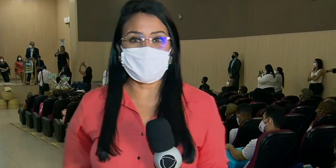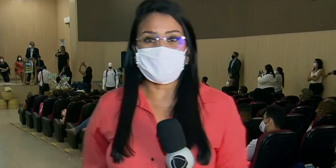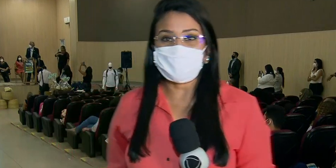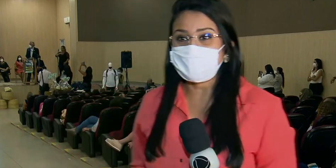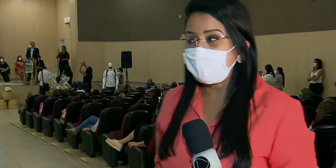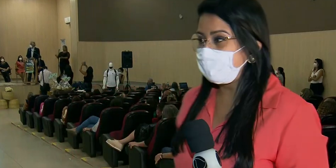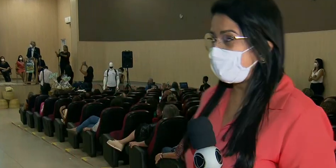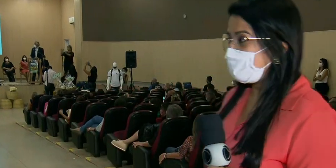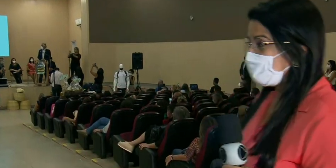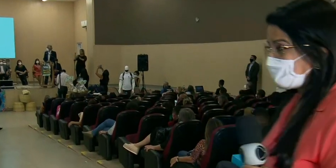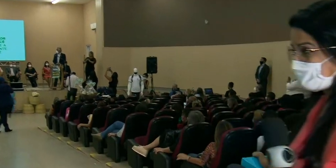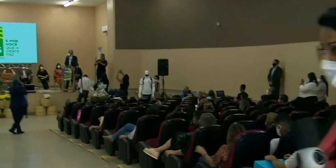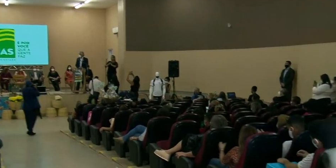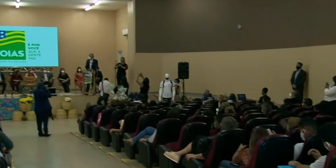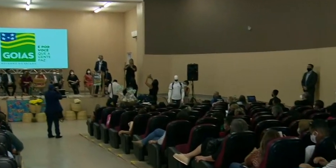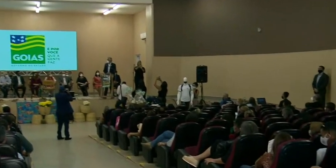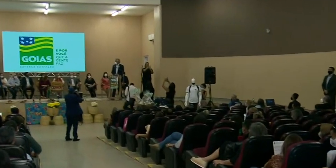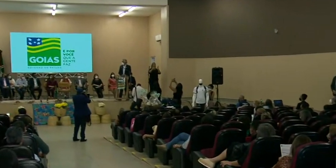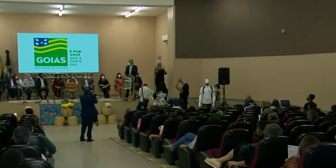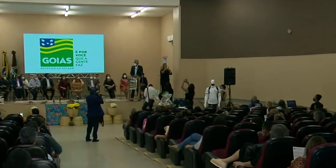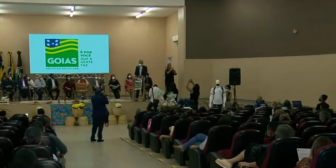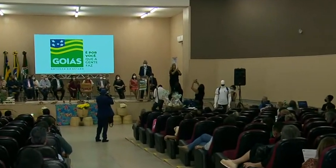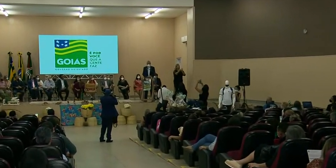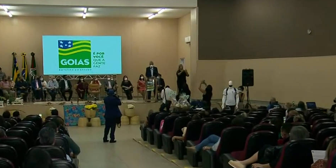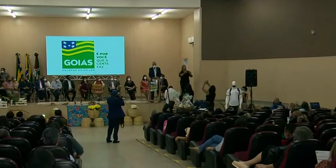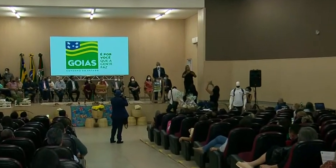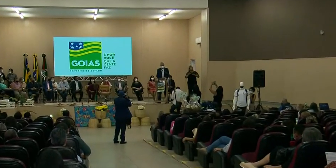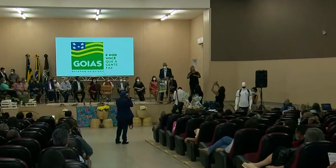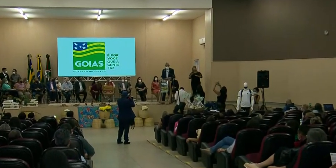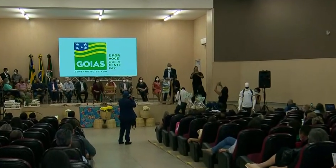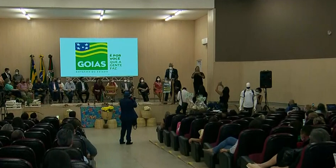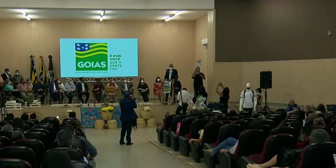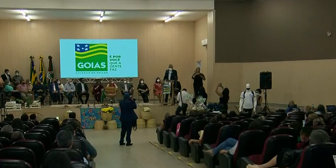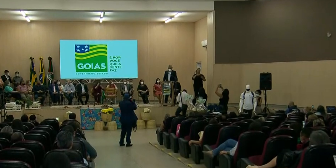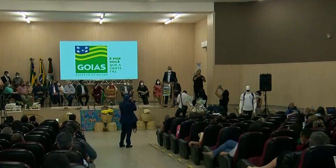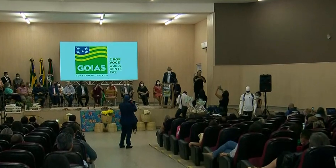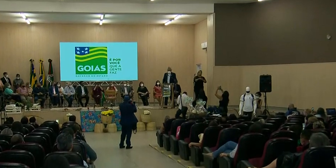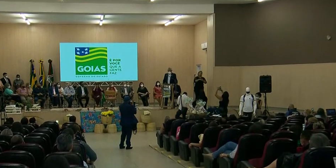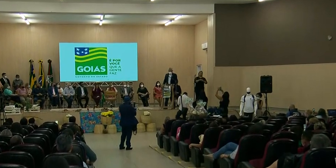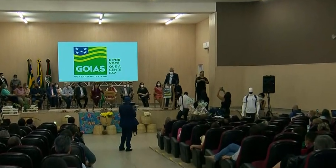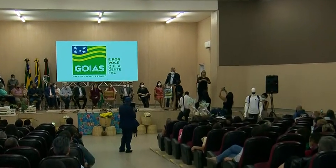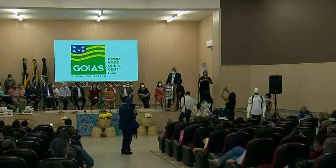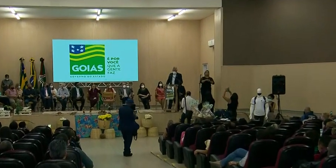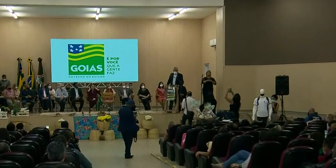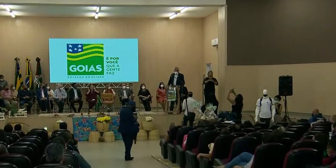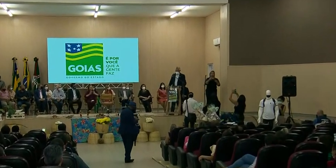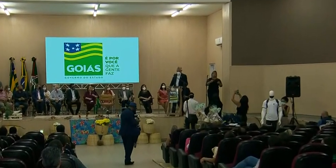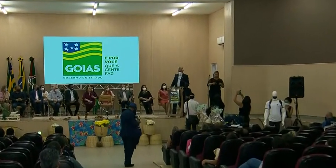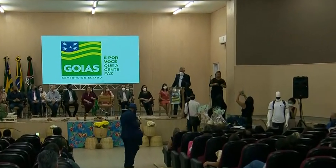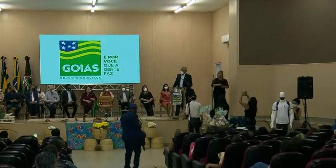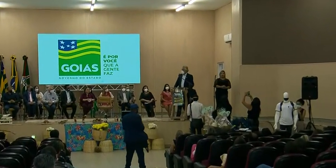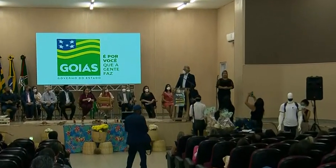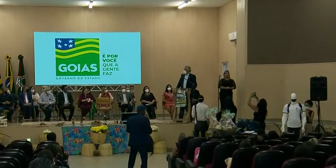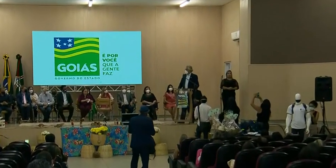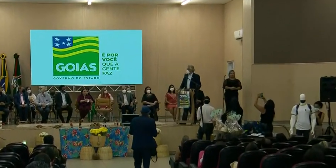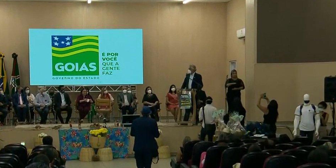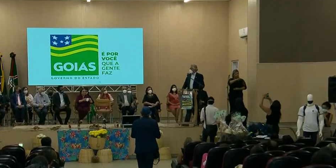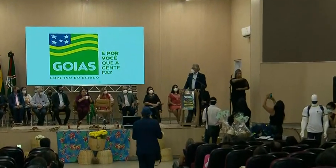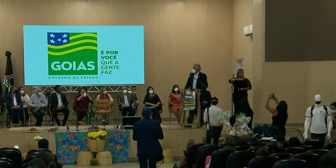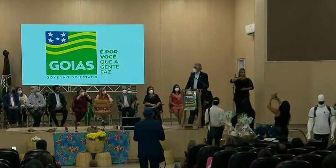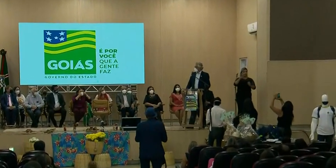governador Ronaldo Caiado está falando aqui no auditório, várias professoras e alunos presentes, autoridades também, e daqui a pouco